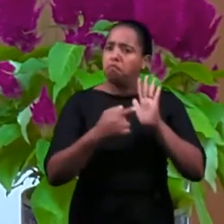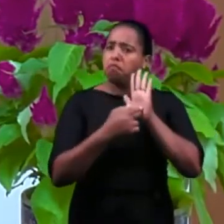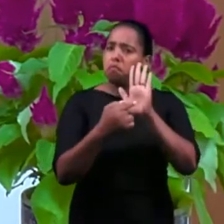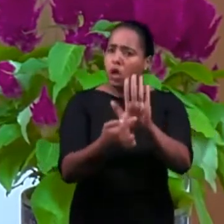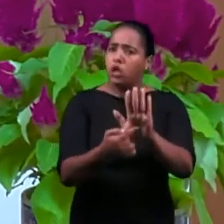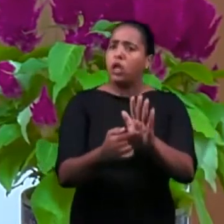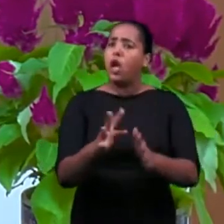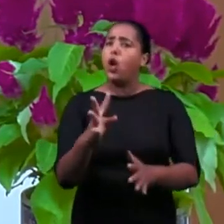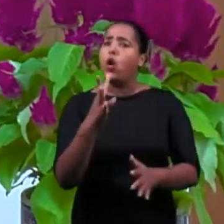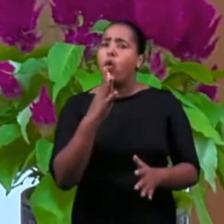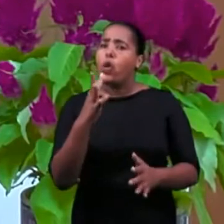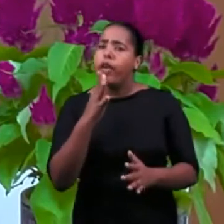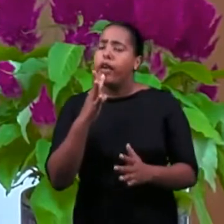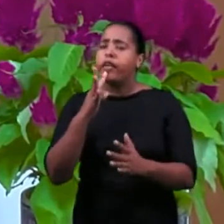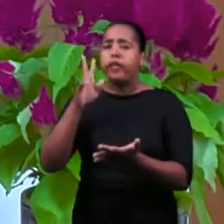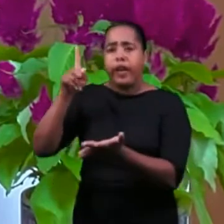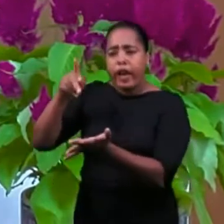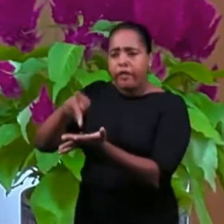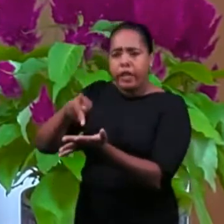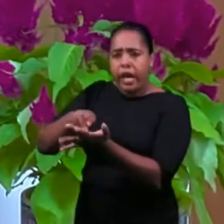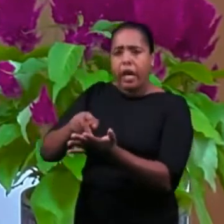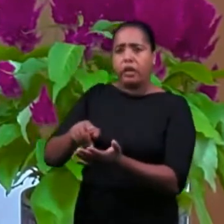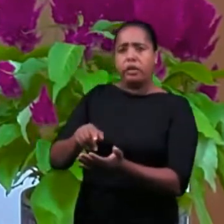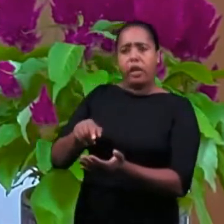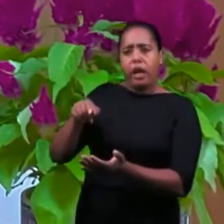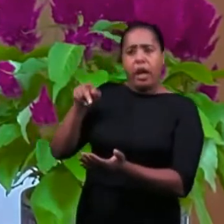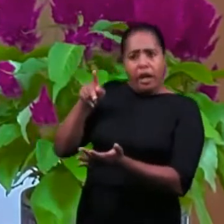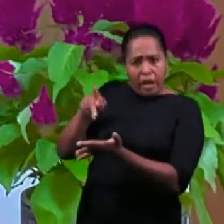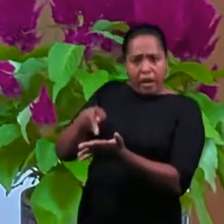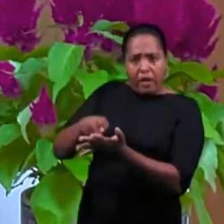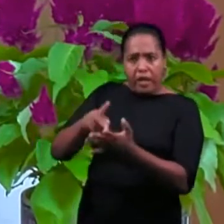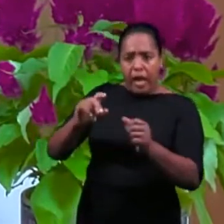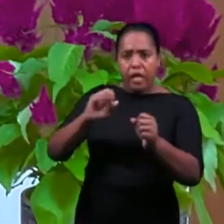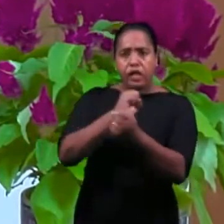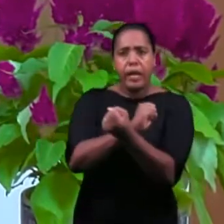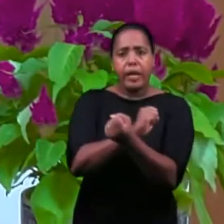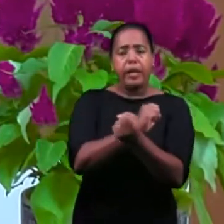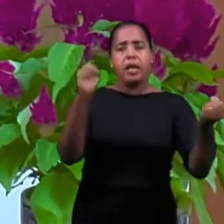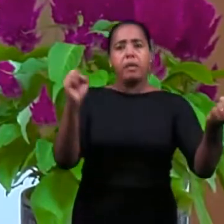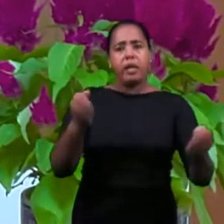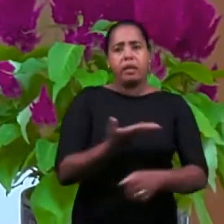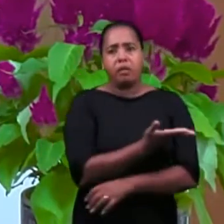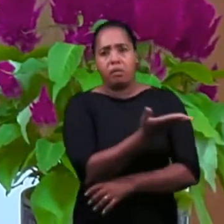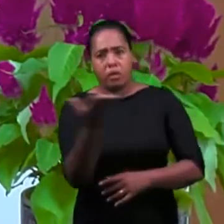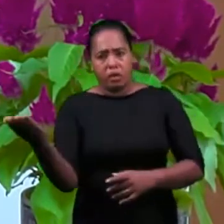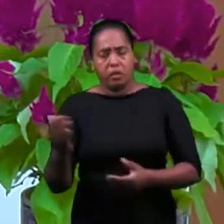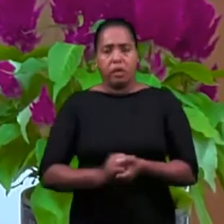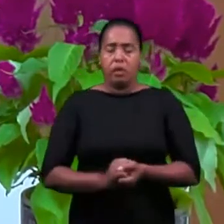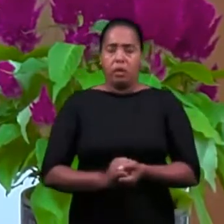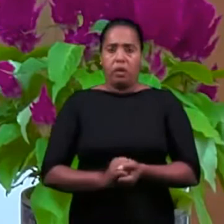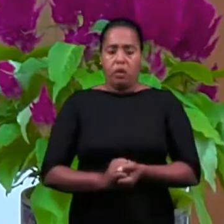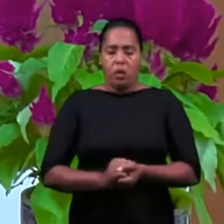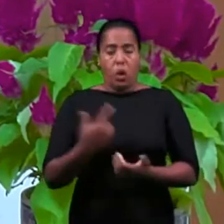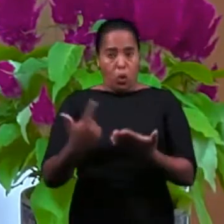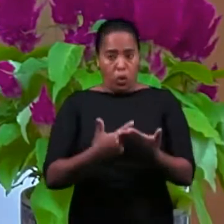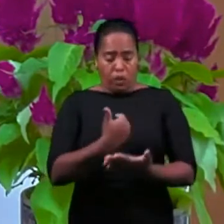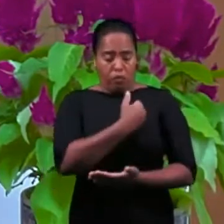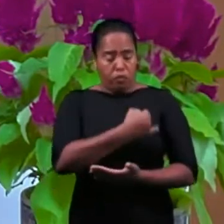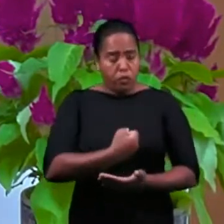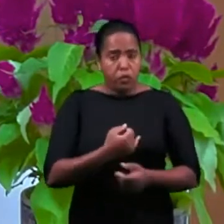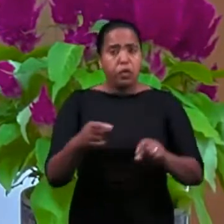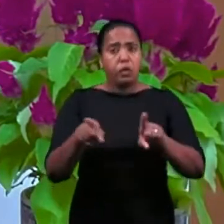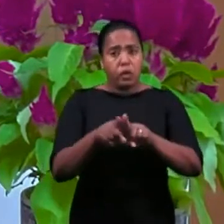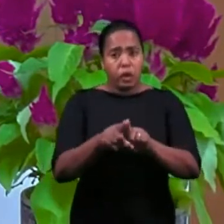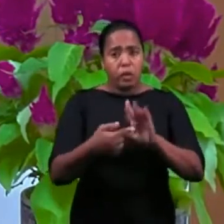verdade vos libertará. A verdade que está sendo mencionada ali no Evangelho de João, também no mesmo Evangelho, é